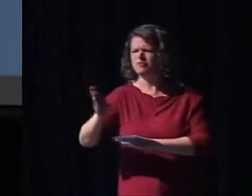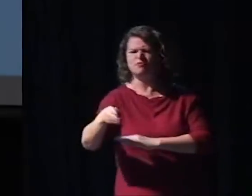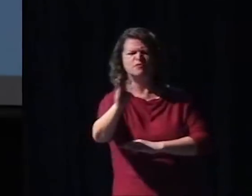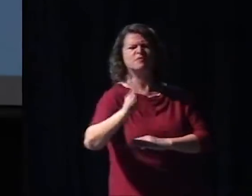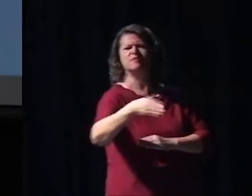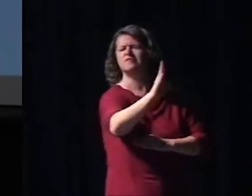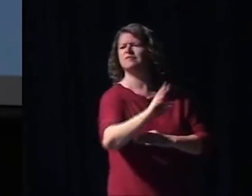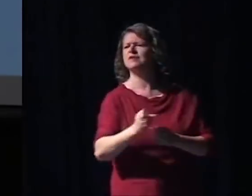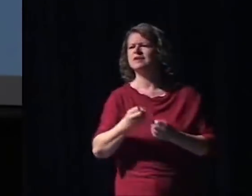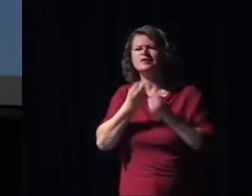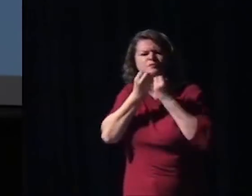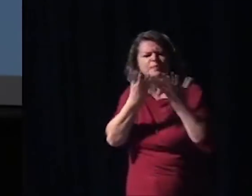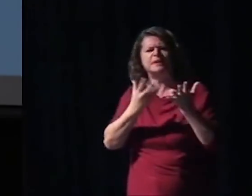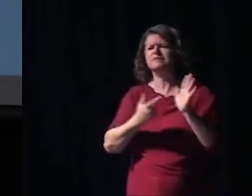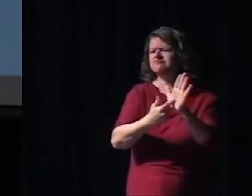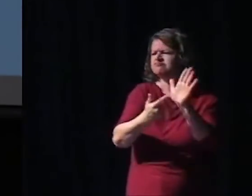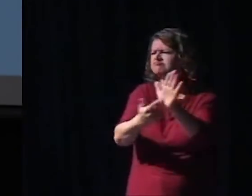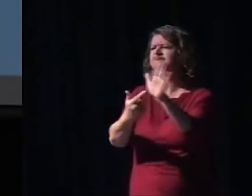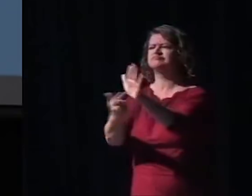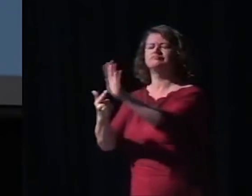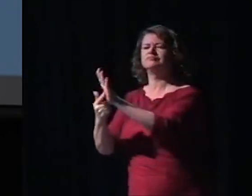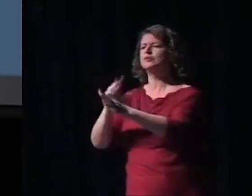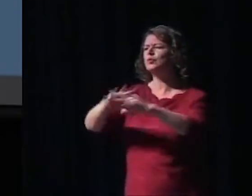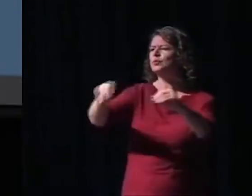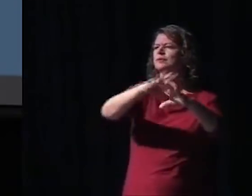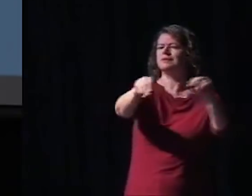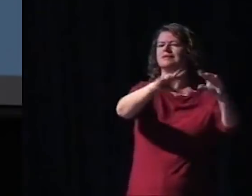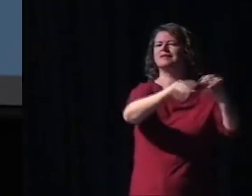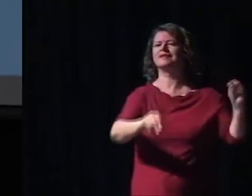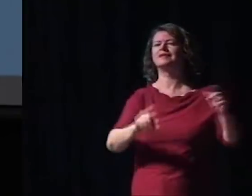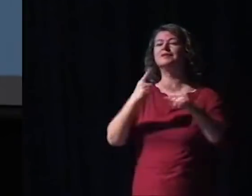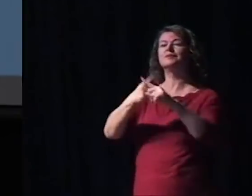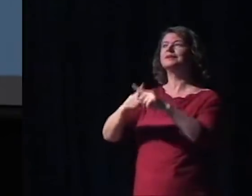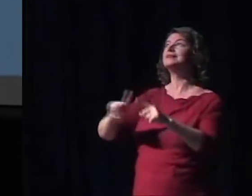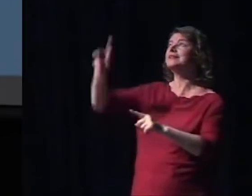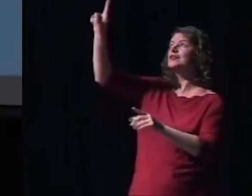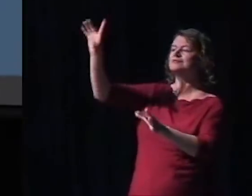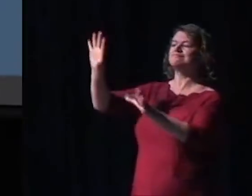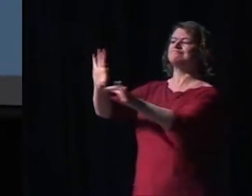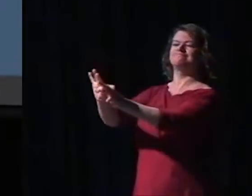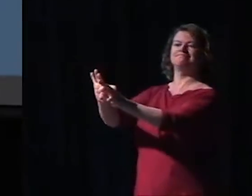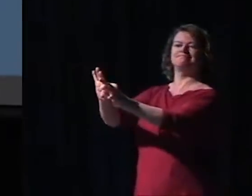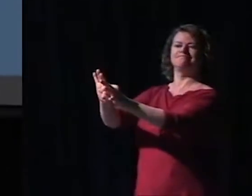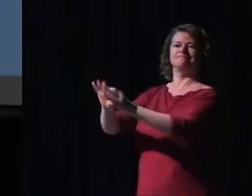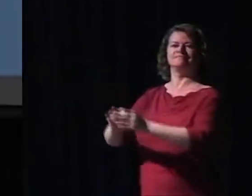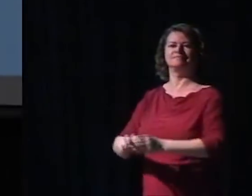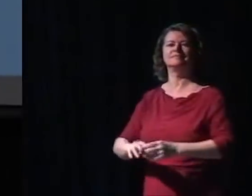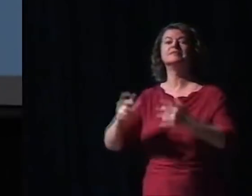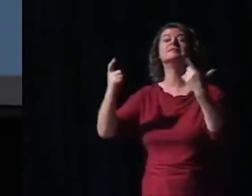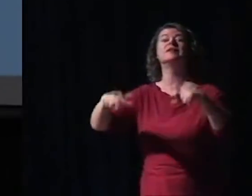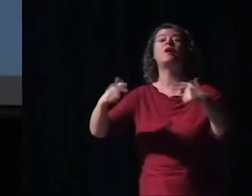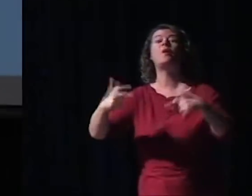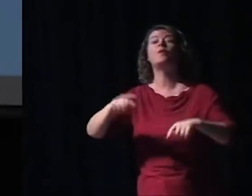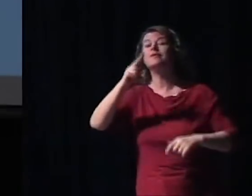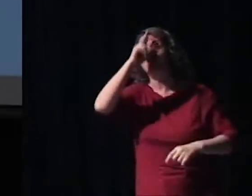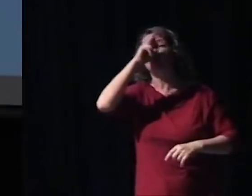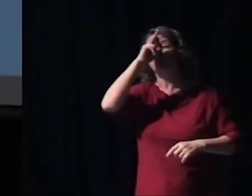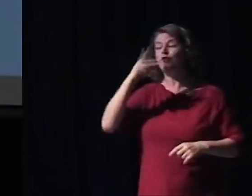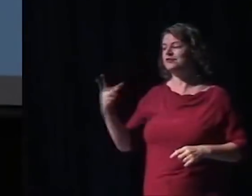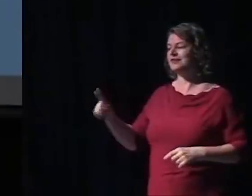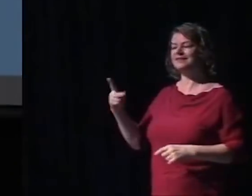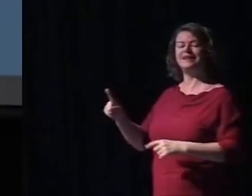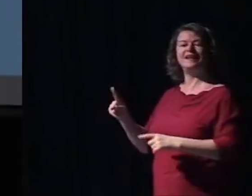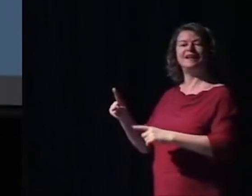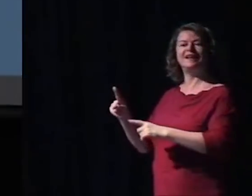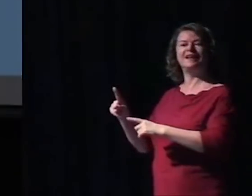curando os oprimidos do diabo, porque o Senhor era com ele. Da onde que vem a força de Sansão? Aquele homem